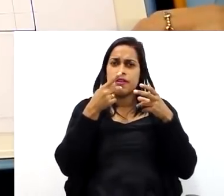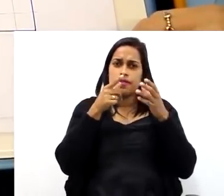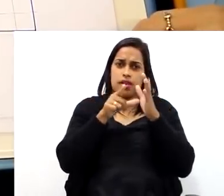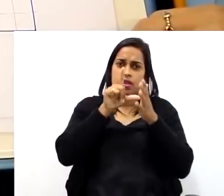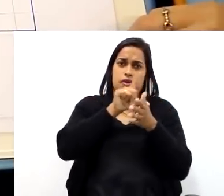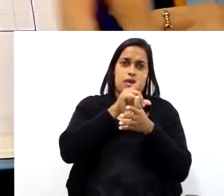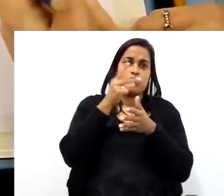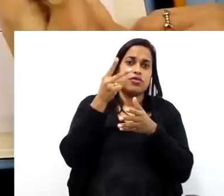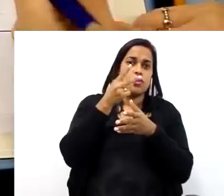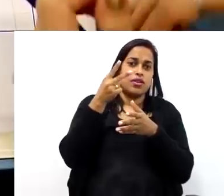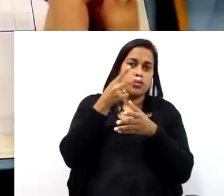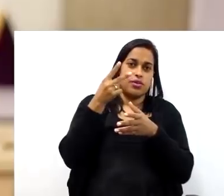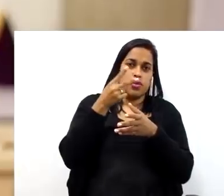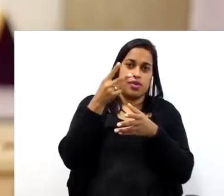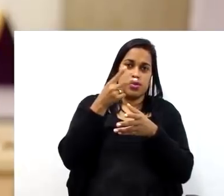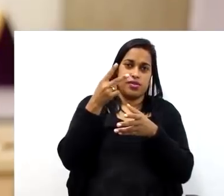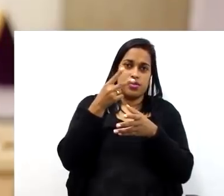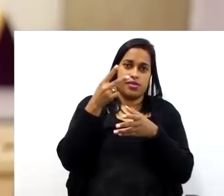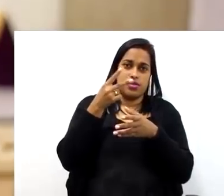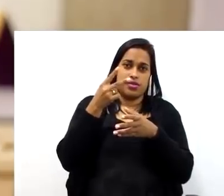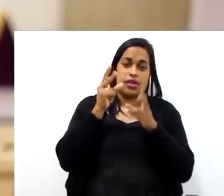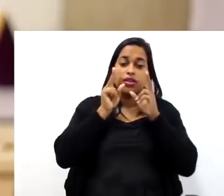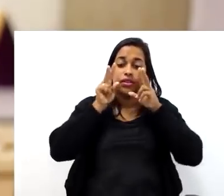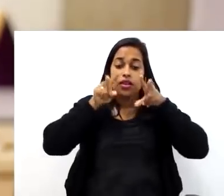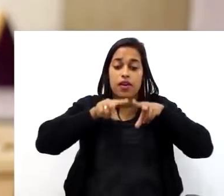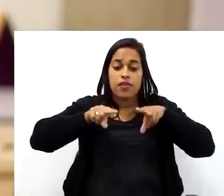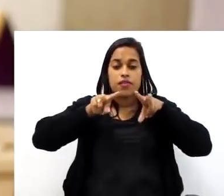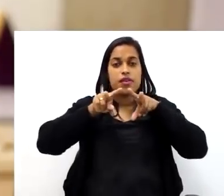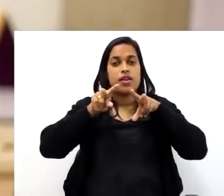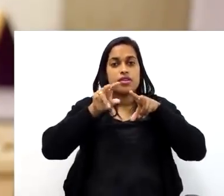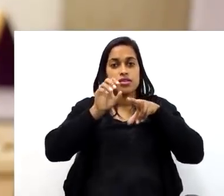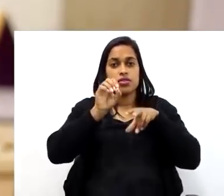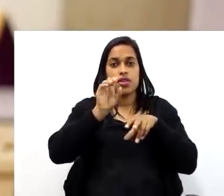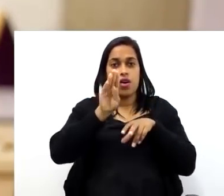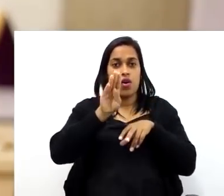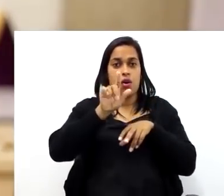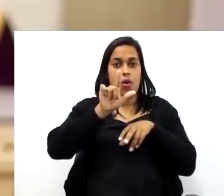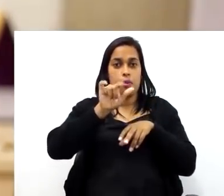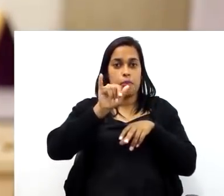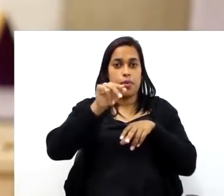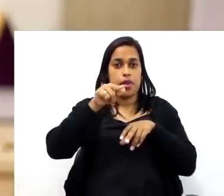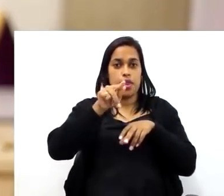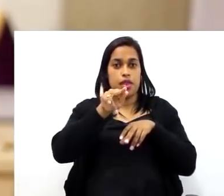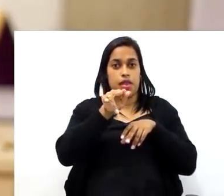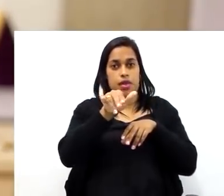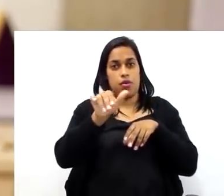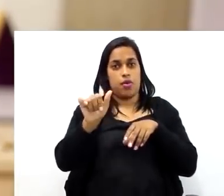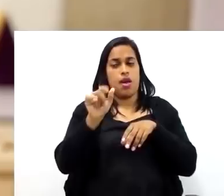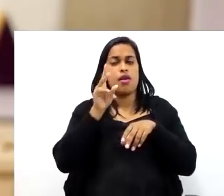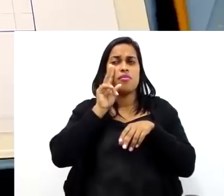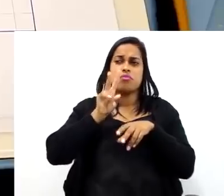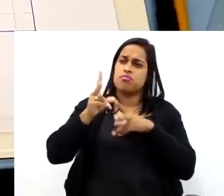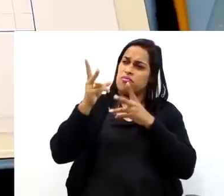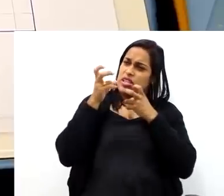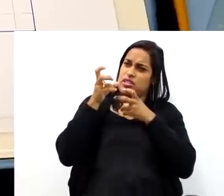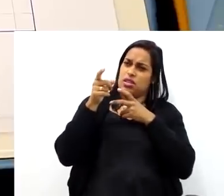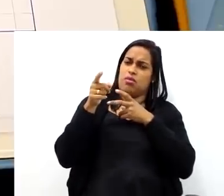vocês perceberem o que eu estava falando na videoaula 2 sobre a questão da face estar